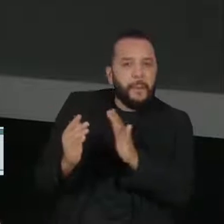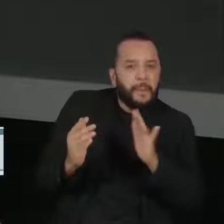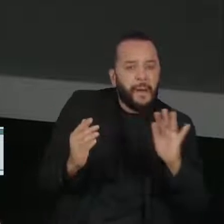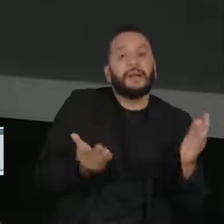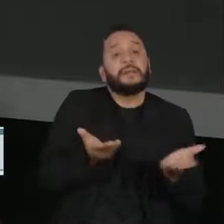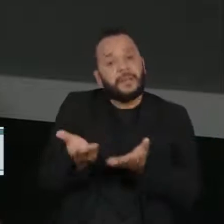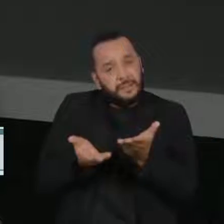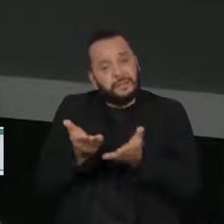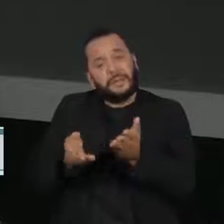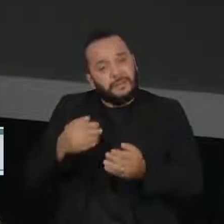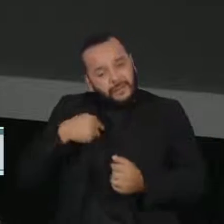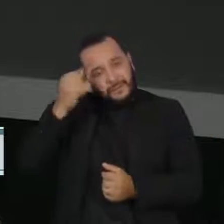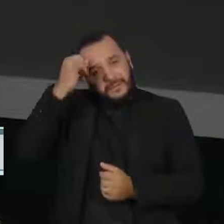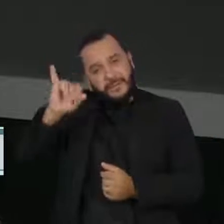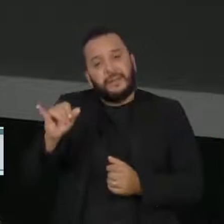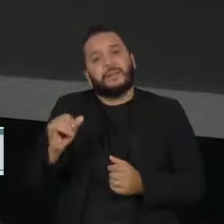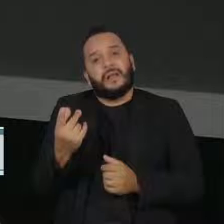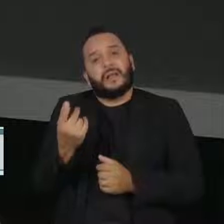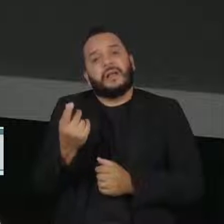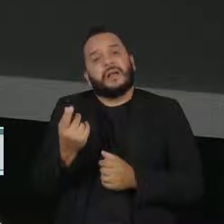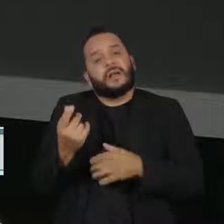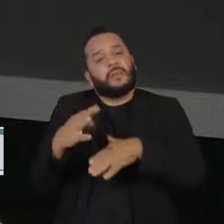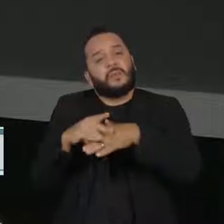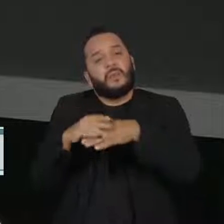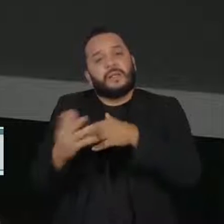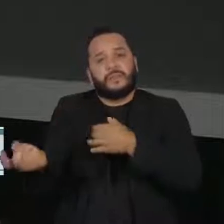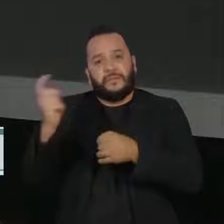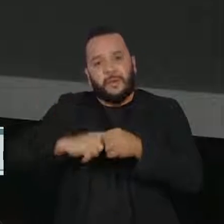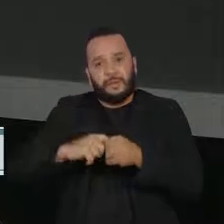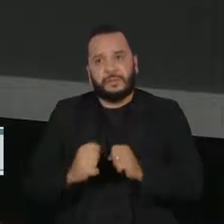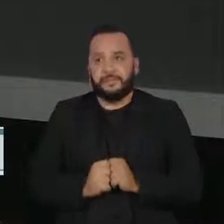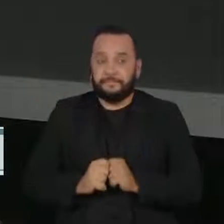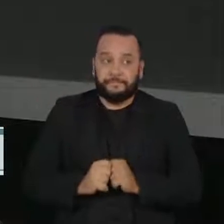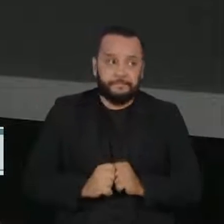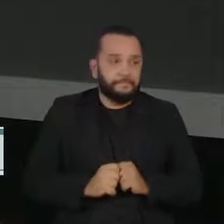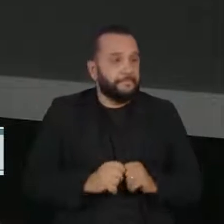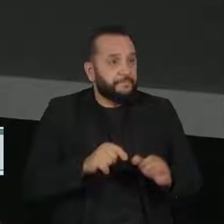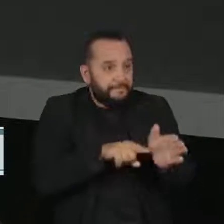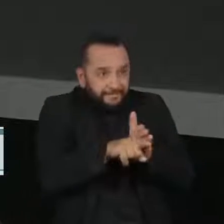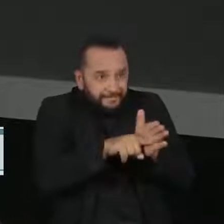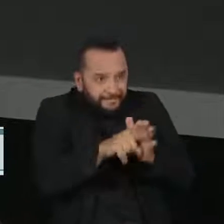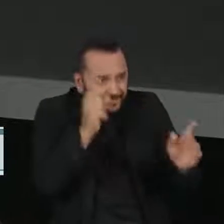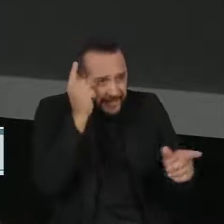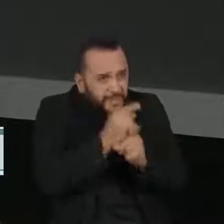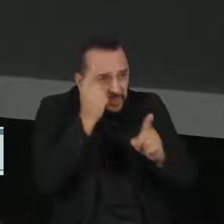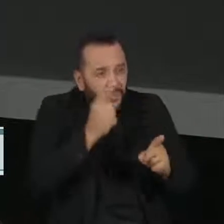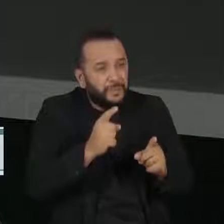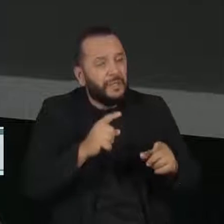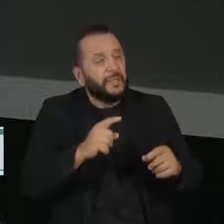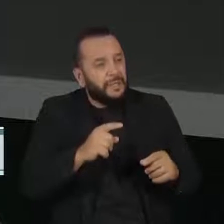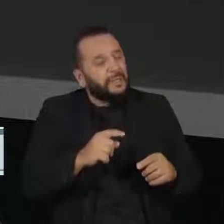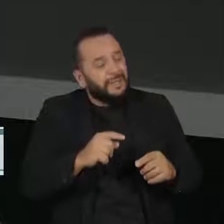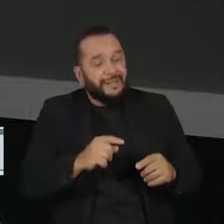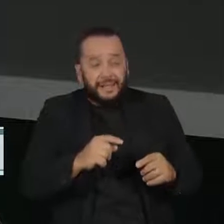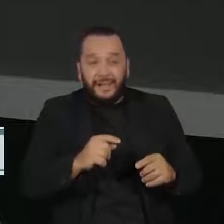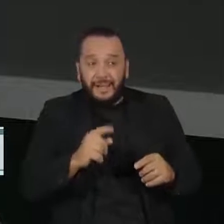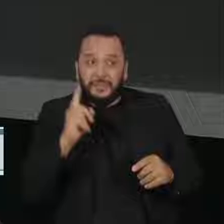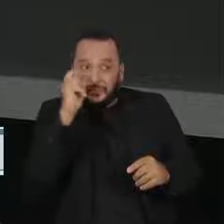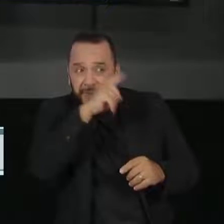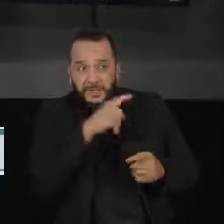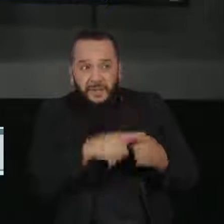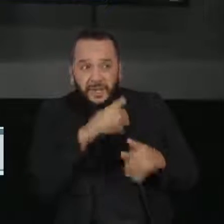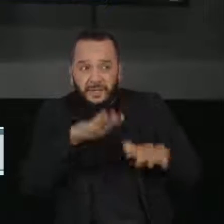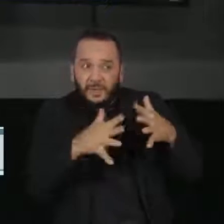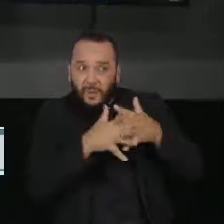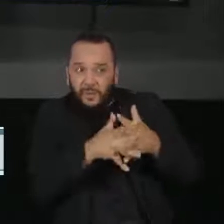E também tem aqui a informação que o diagnóstico também é uma etapa bem sensível, não? A doença pode ser confundida com